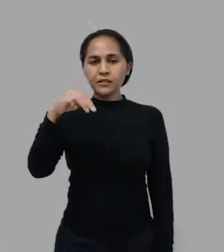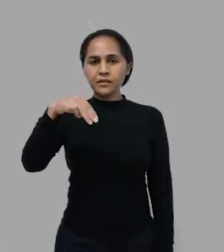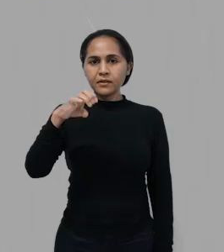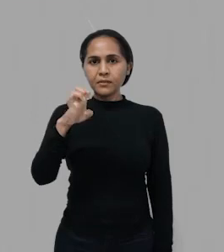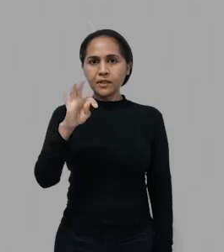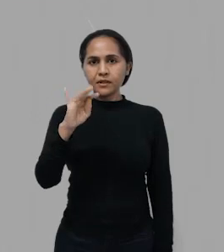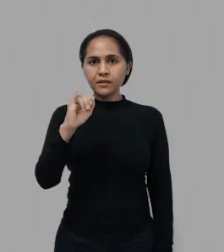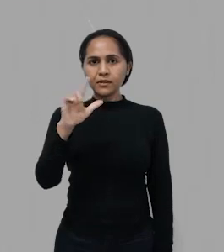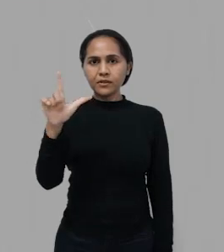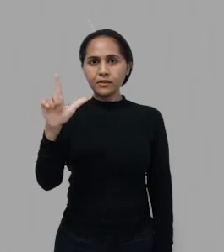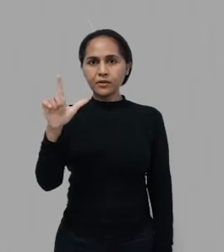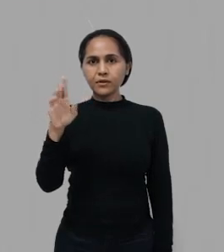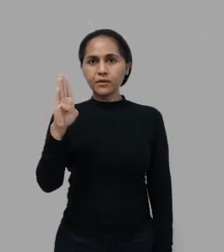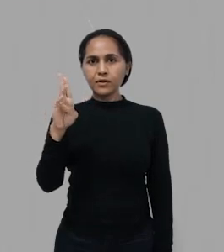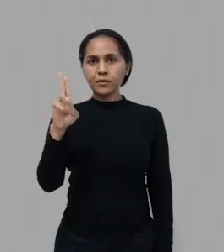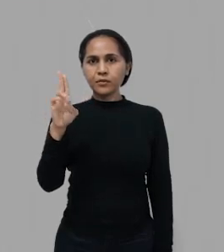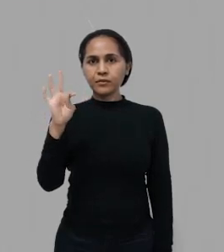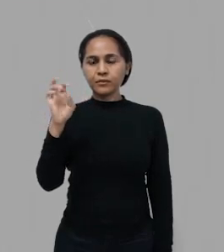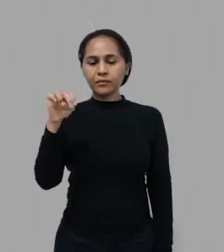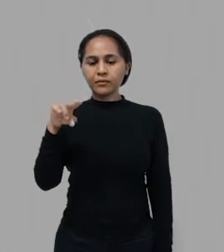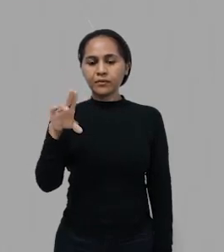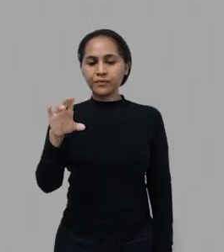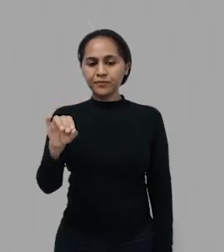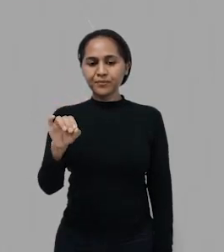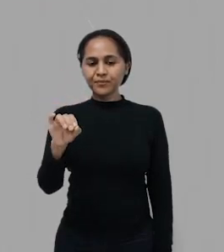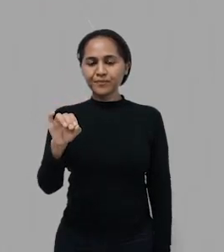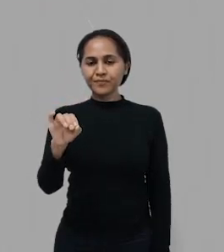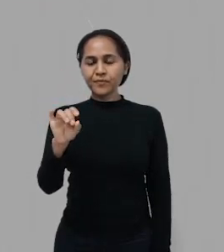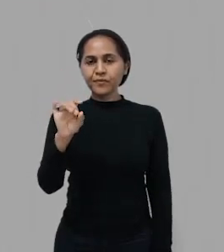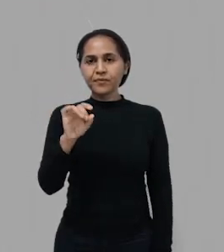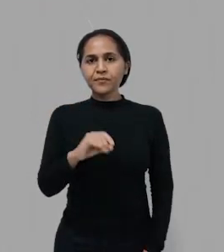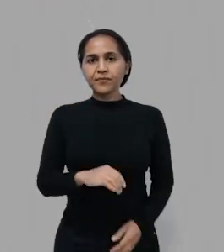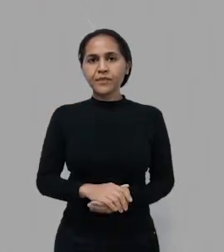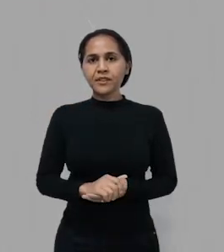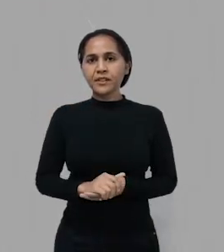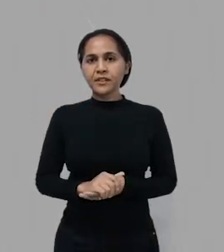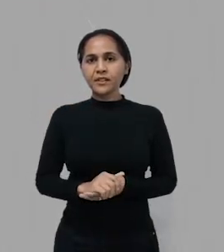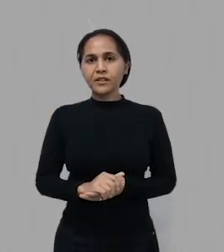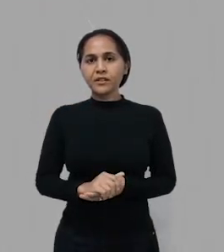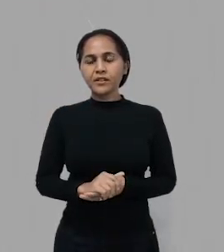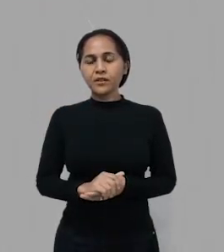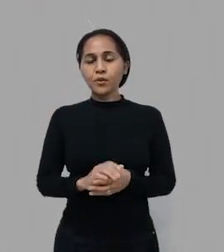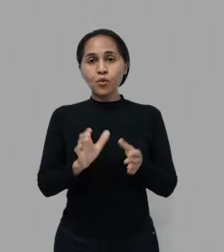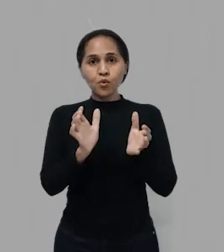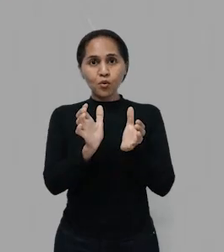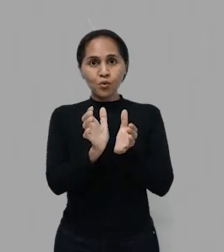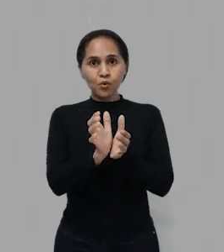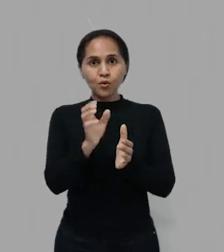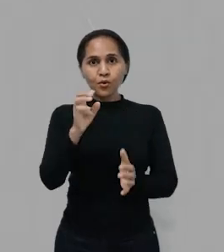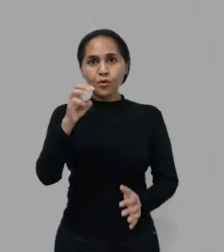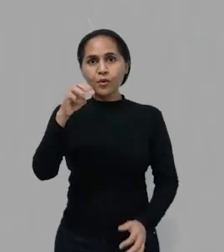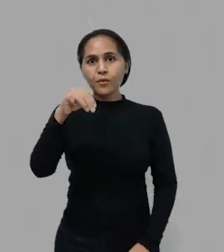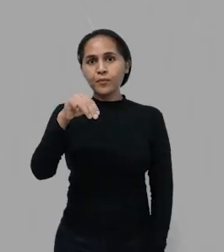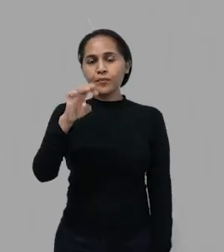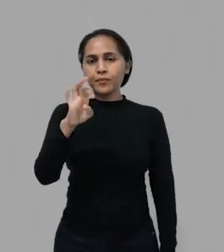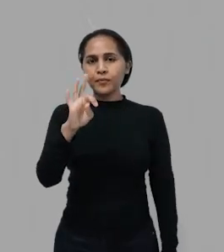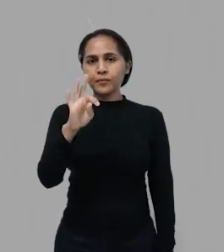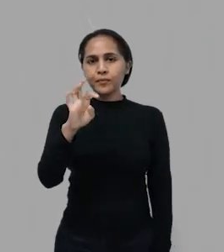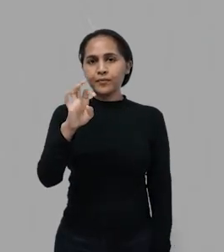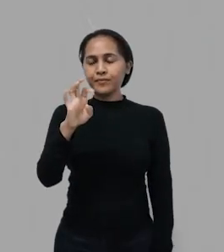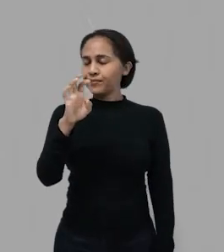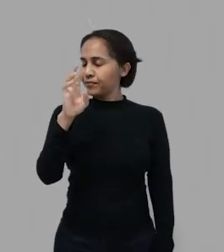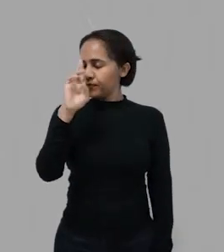apenas desloquei os carbonos, os grupos metil, desculpa. Eu apenas desloquei os grupos